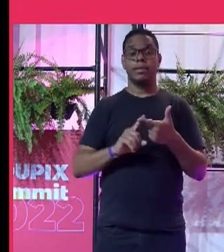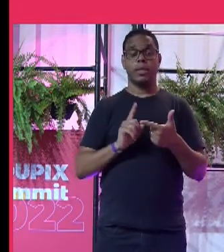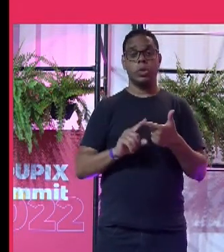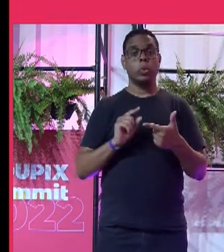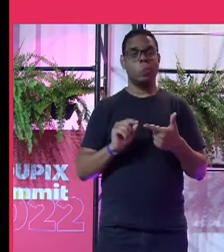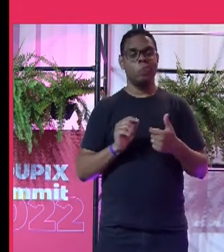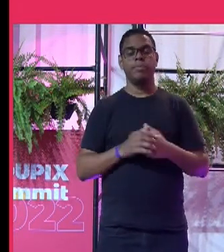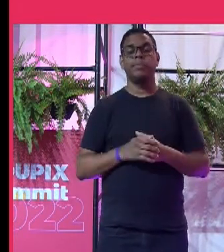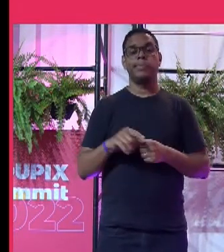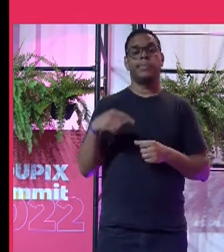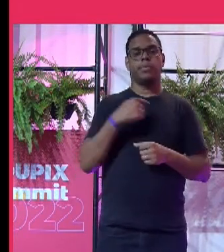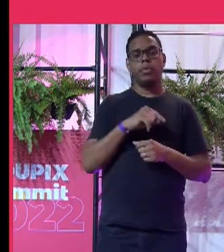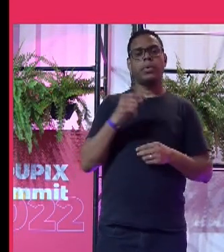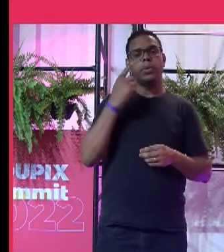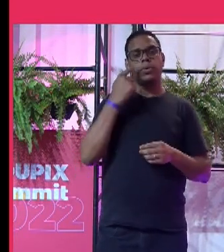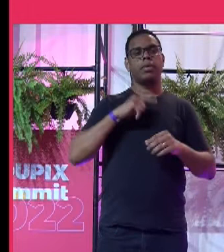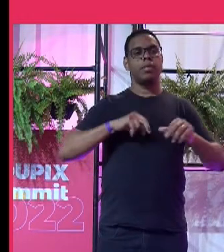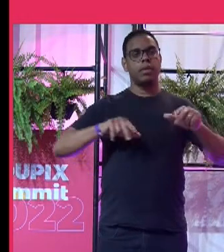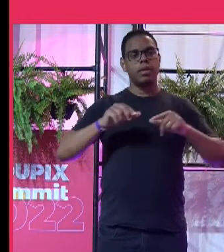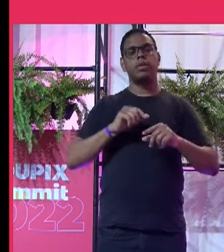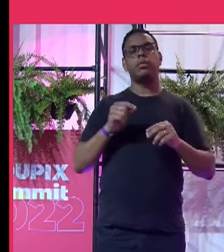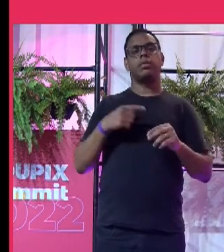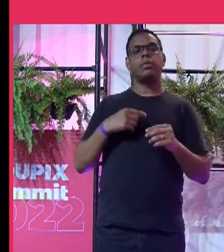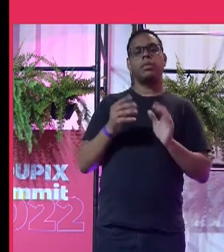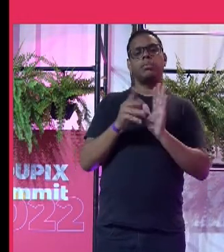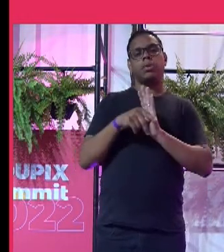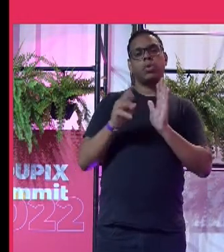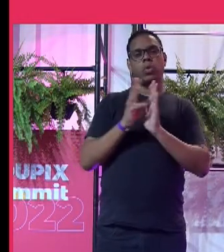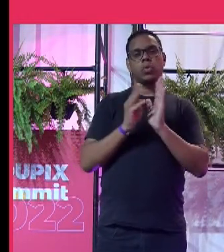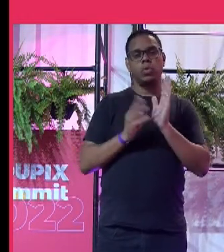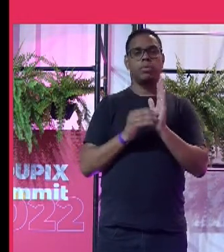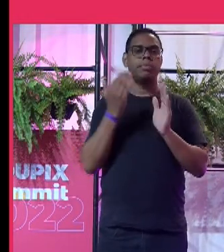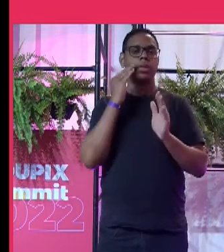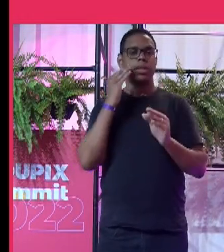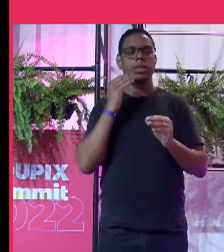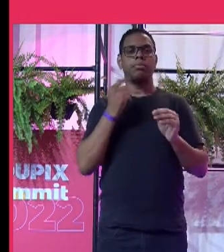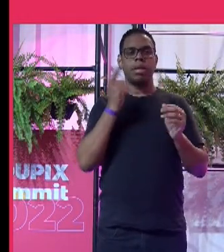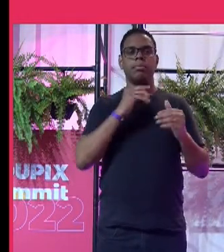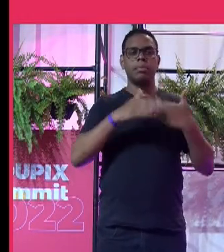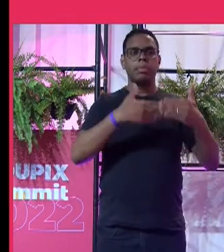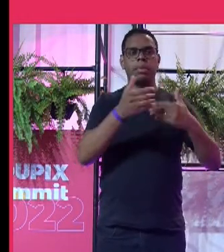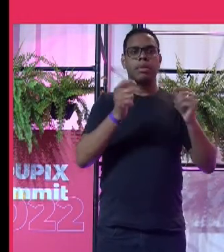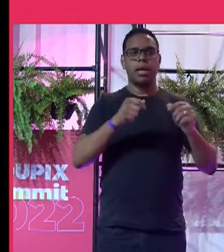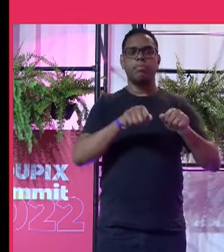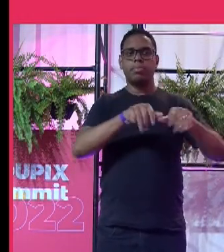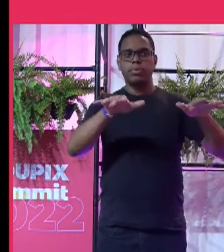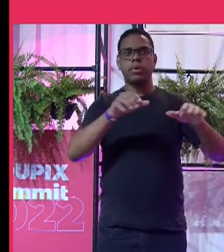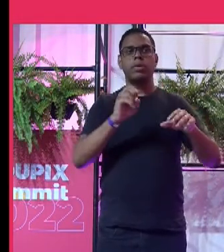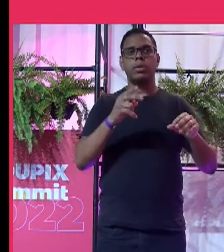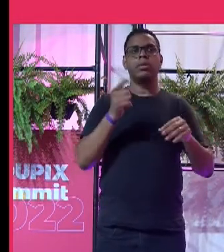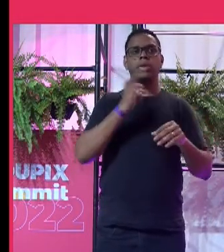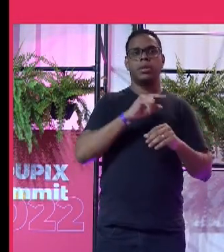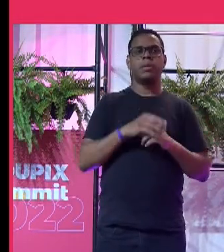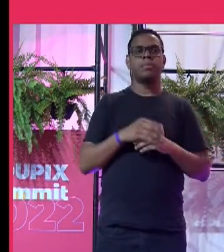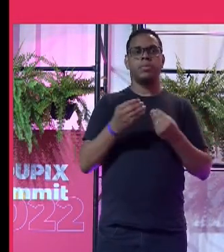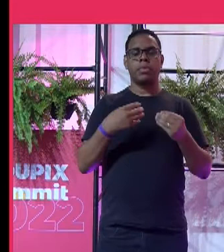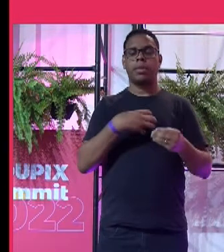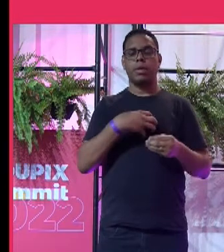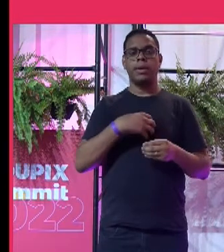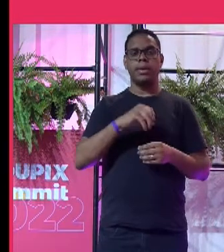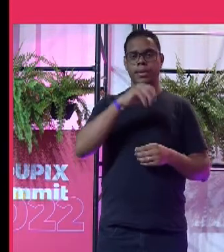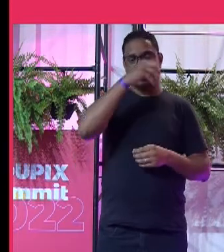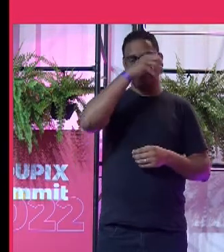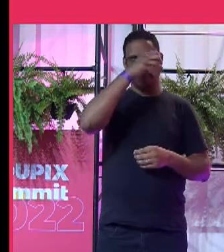é a gente fazer versões AB daqueles conteúdos, entender o que performa, o que não performa, qual que é a melhor forma, o melhor